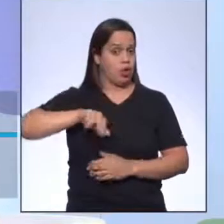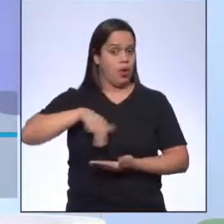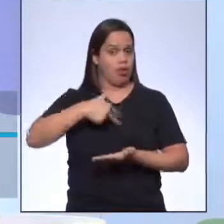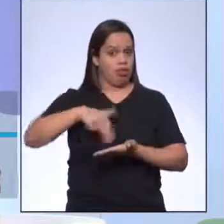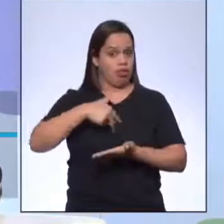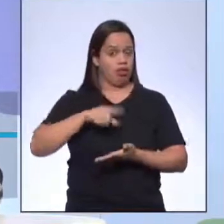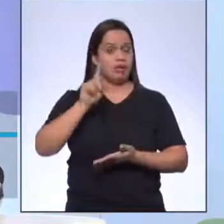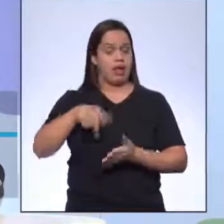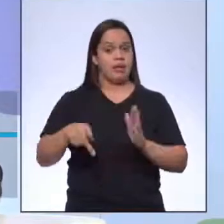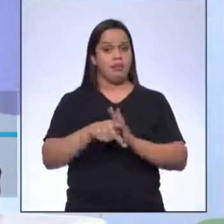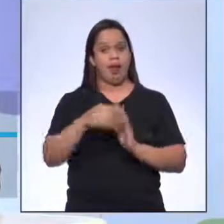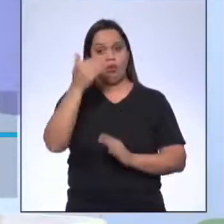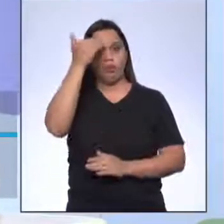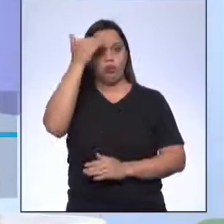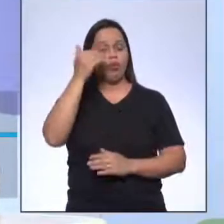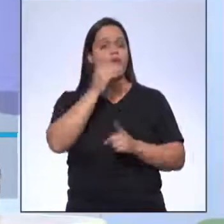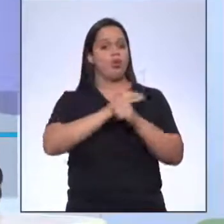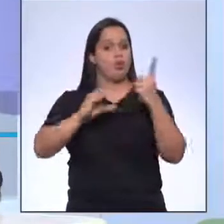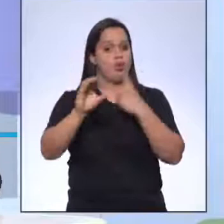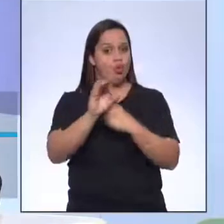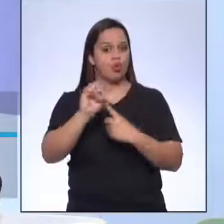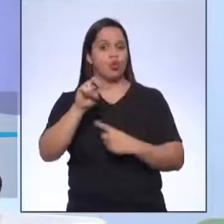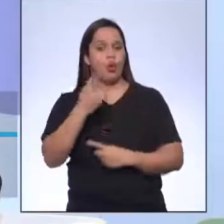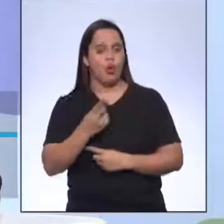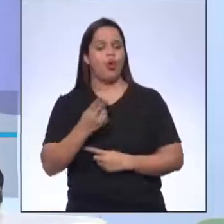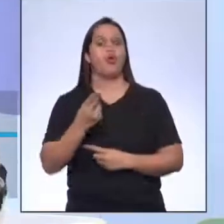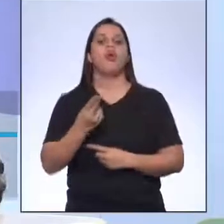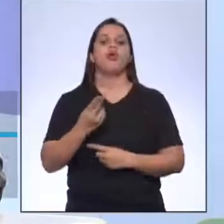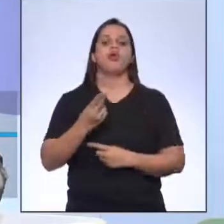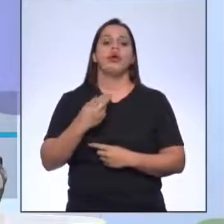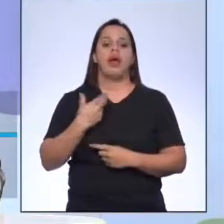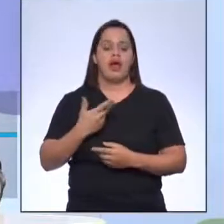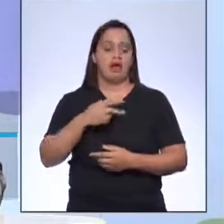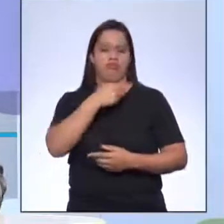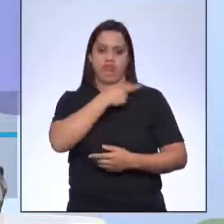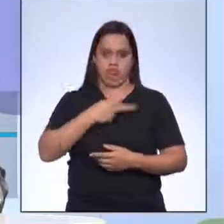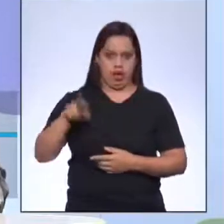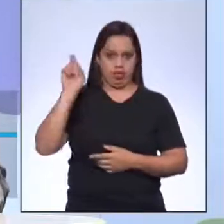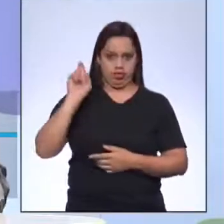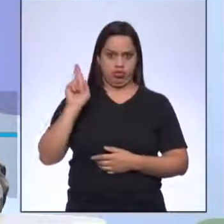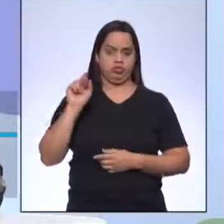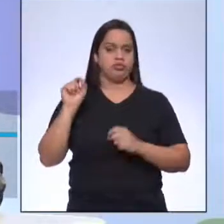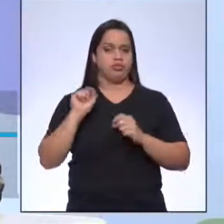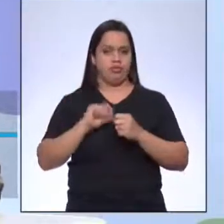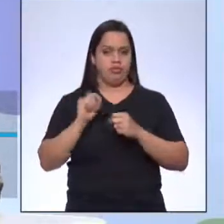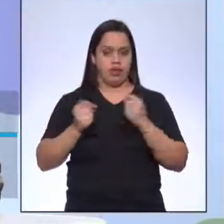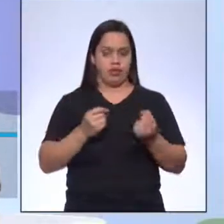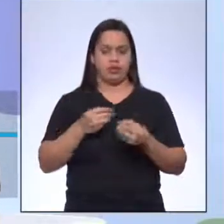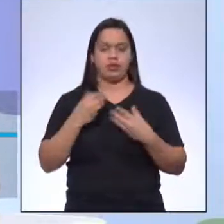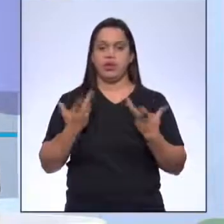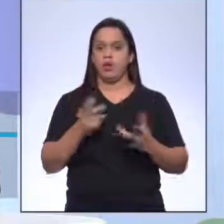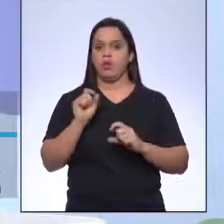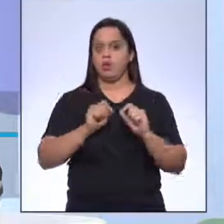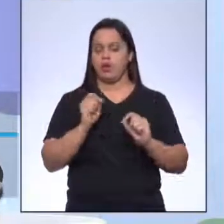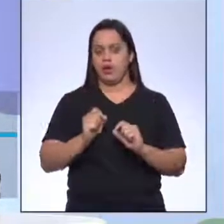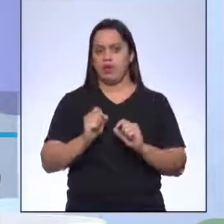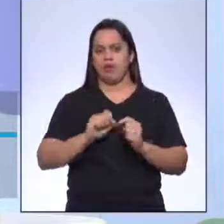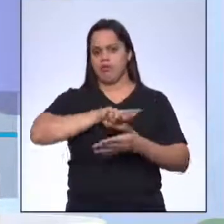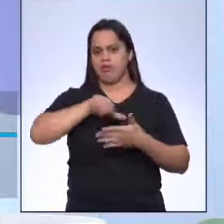e sim, né, um culto ou um rito religioso, ok? Então, gente, olha só, muitos alunos estão citando